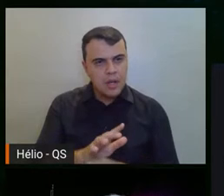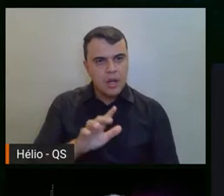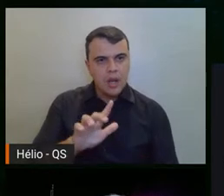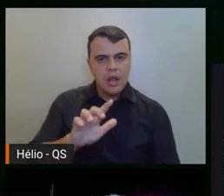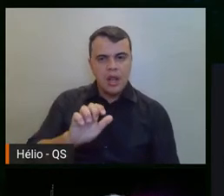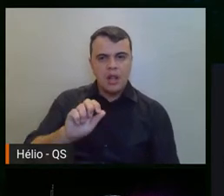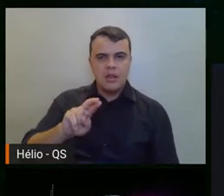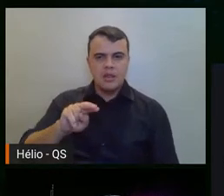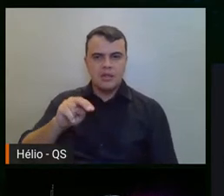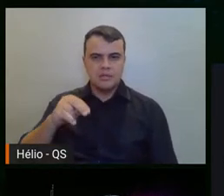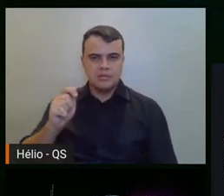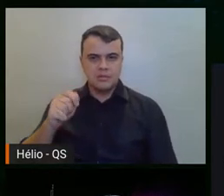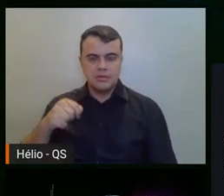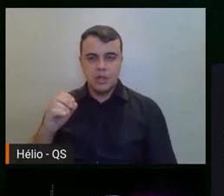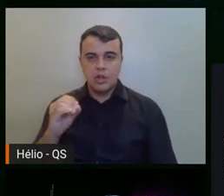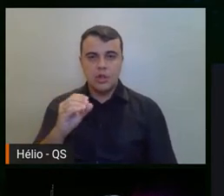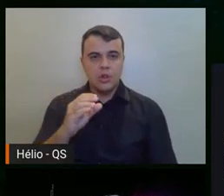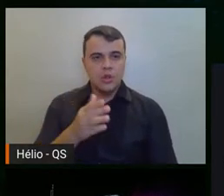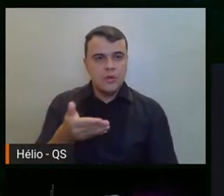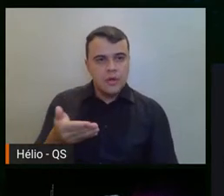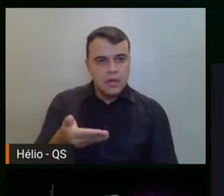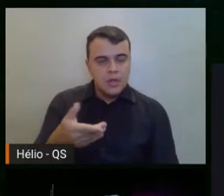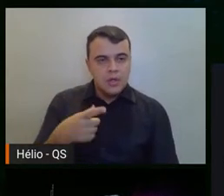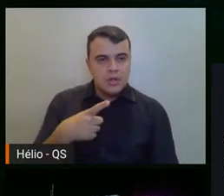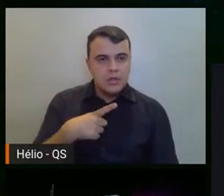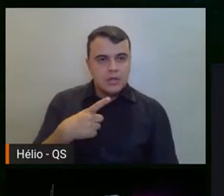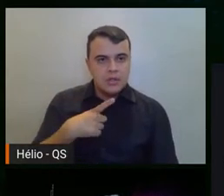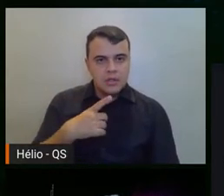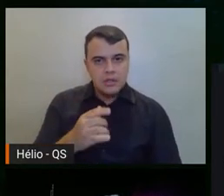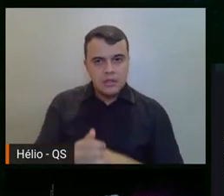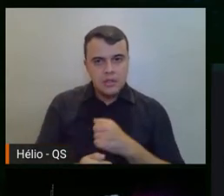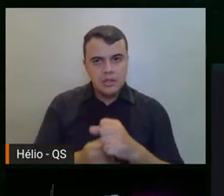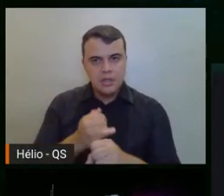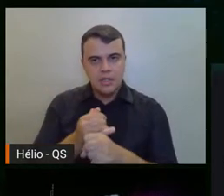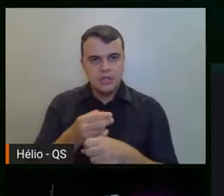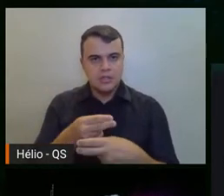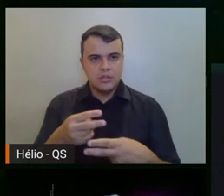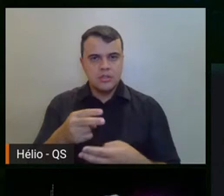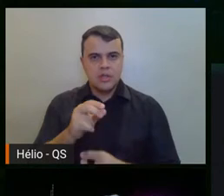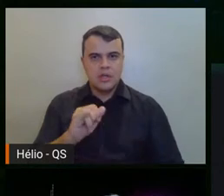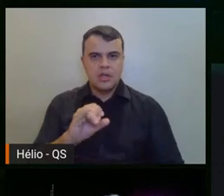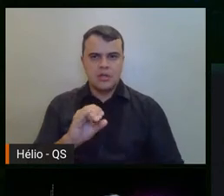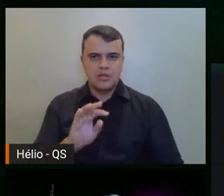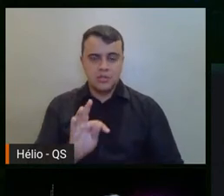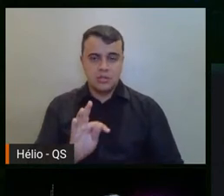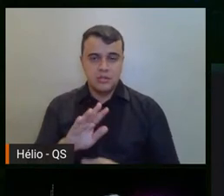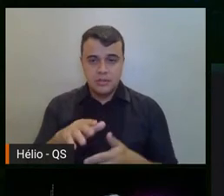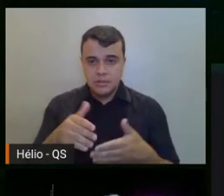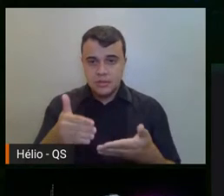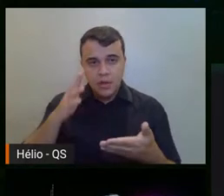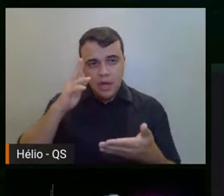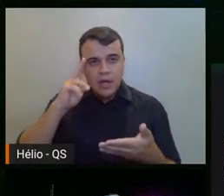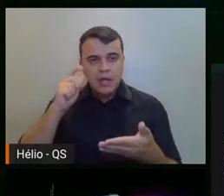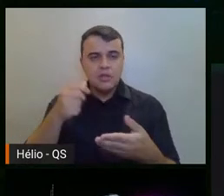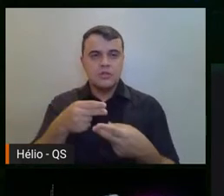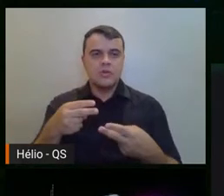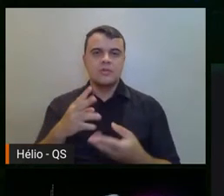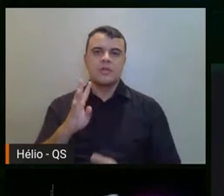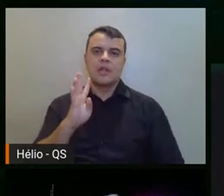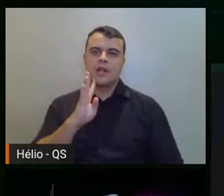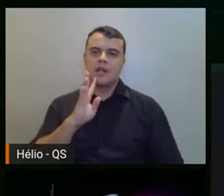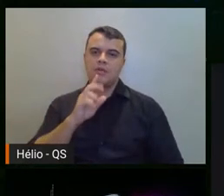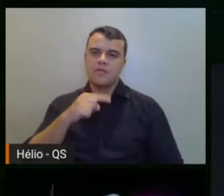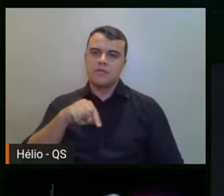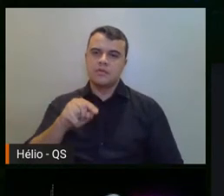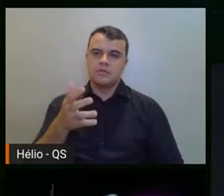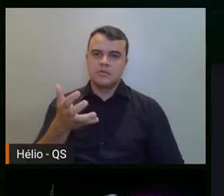learning a gente está trabalhando em uma nova de internet das coisas né de então tem muita coisa massa aí para quem